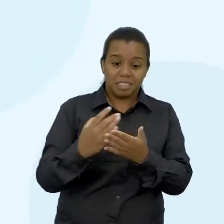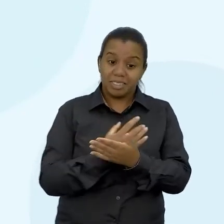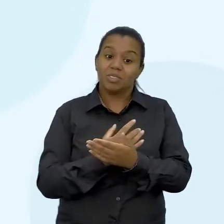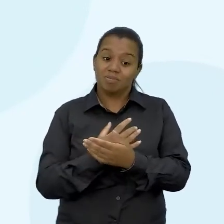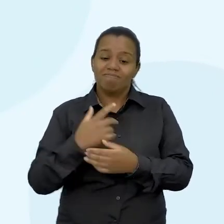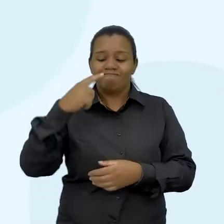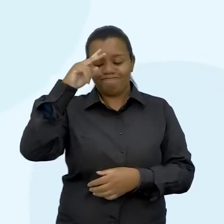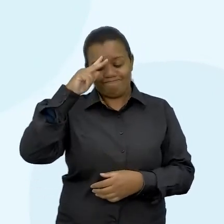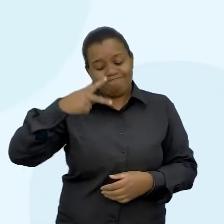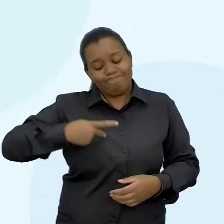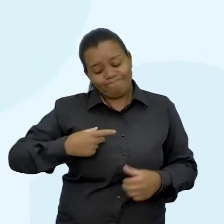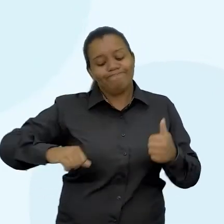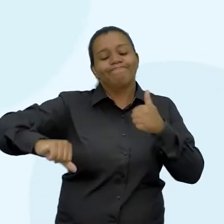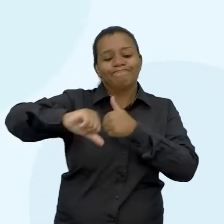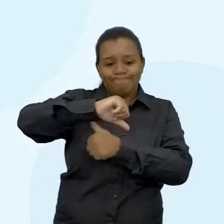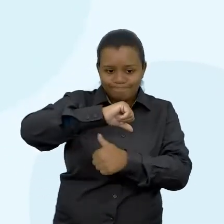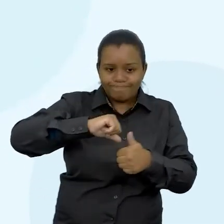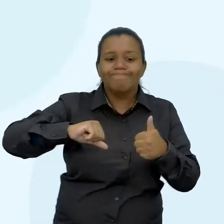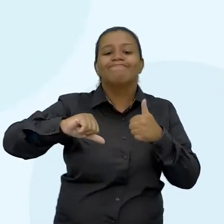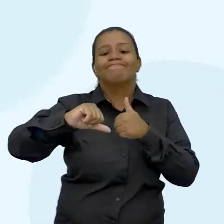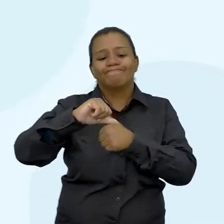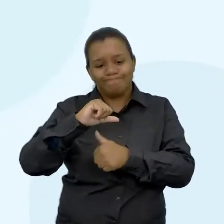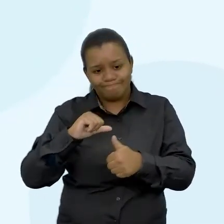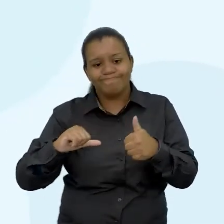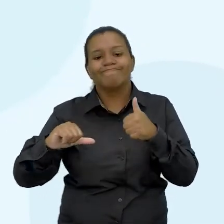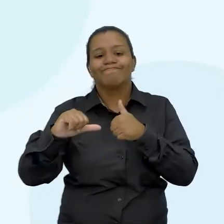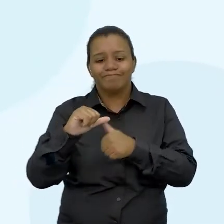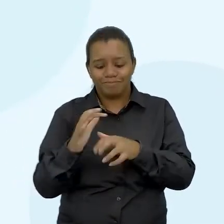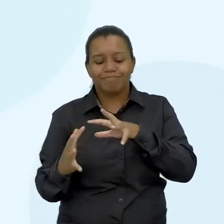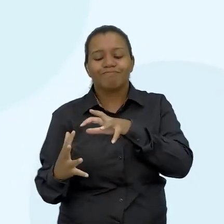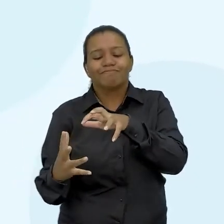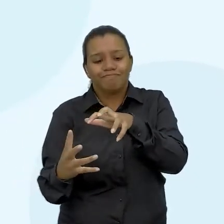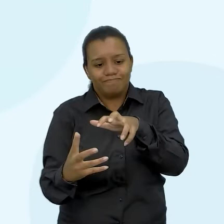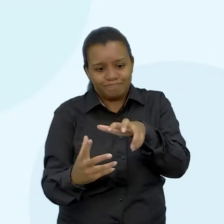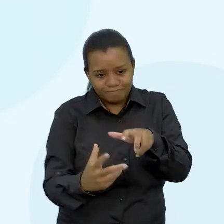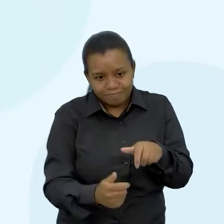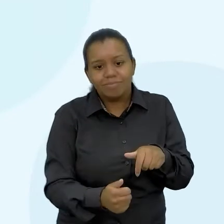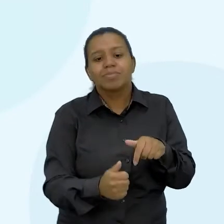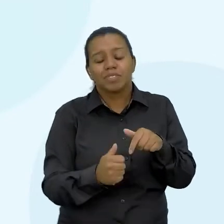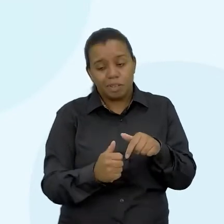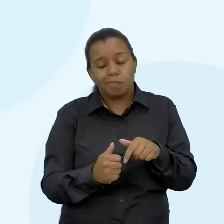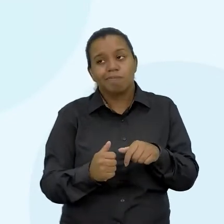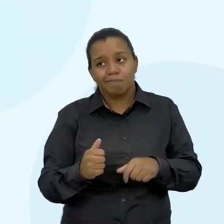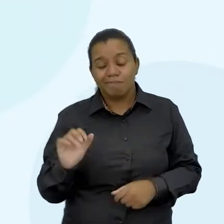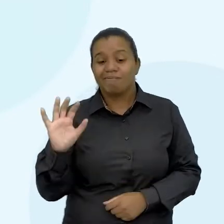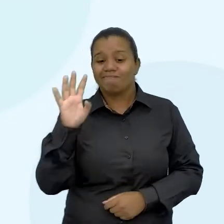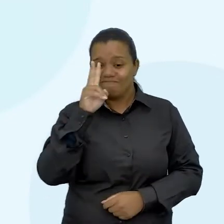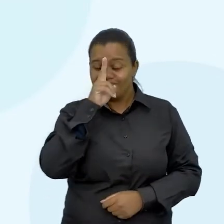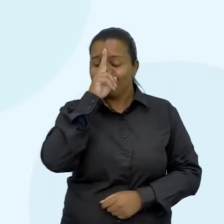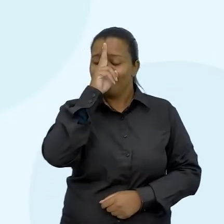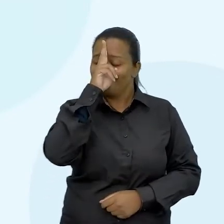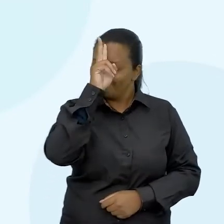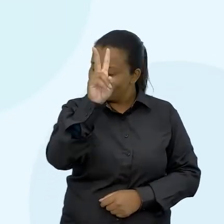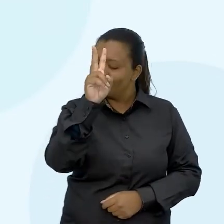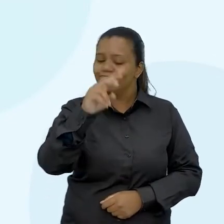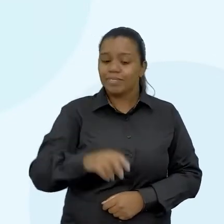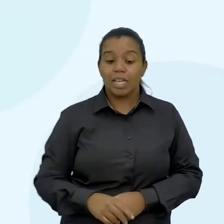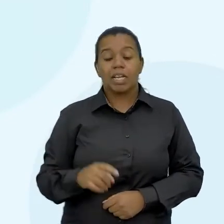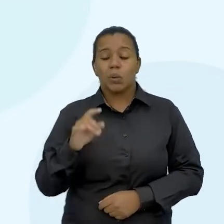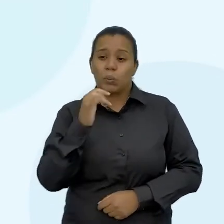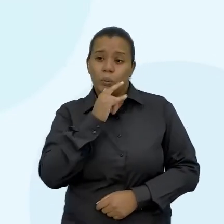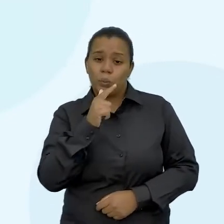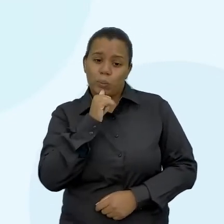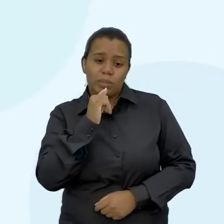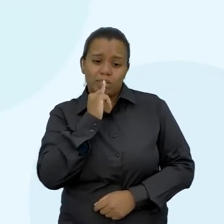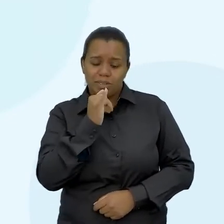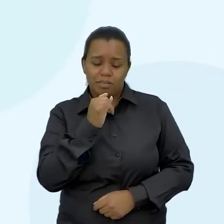interferimos aí, fazendo processos antrópicos que muitas vezes, né, agravam, né, o processo, né, como queimadas,